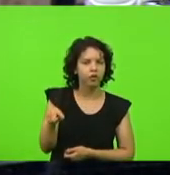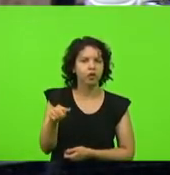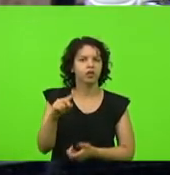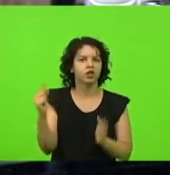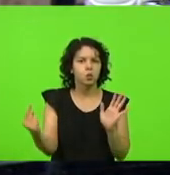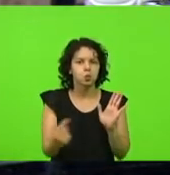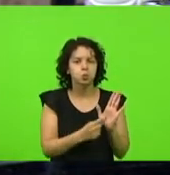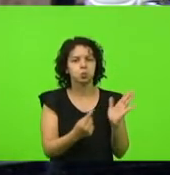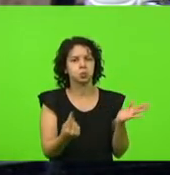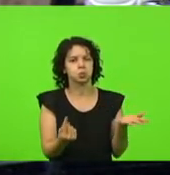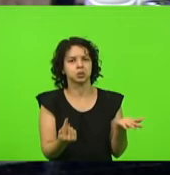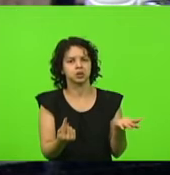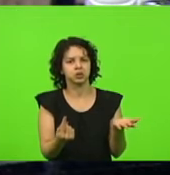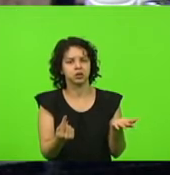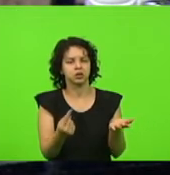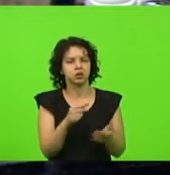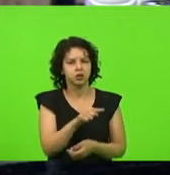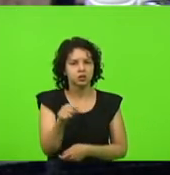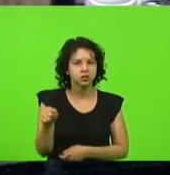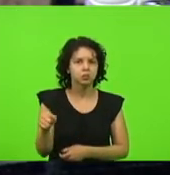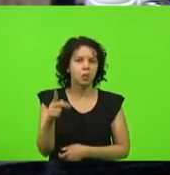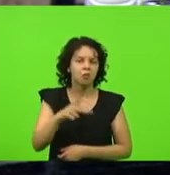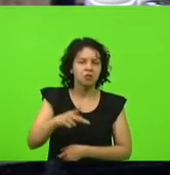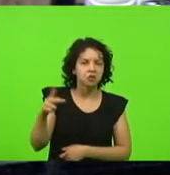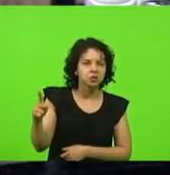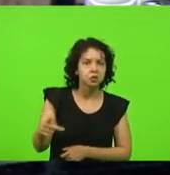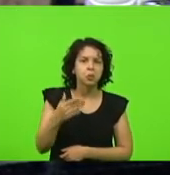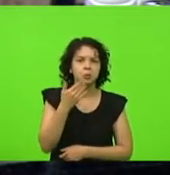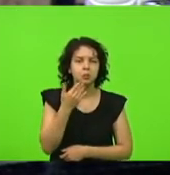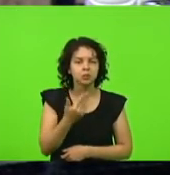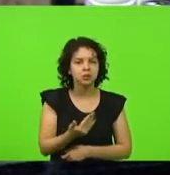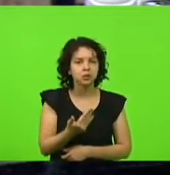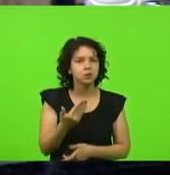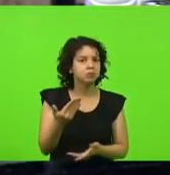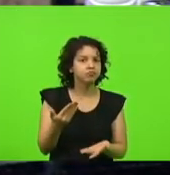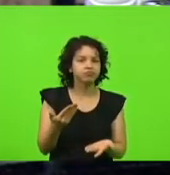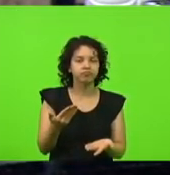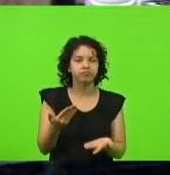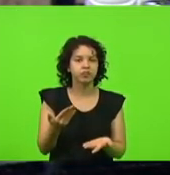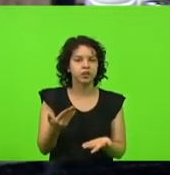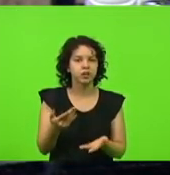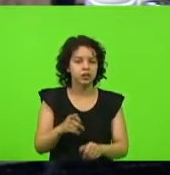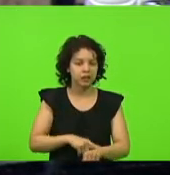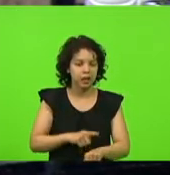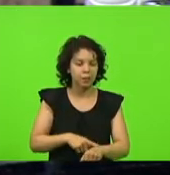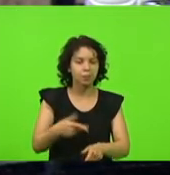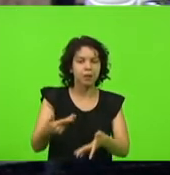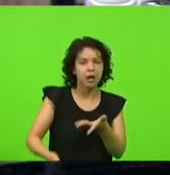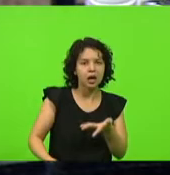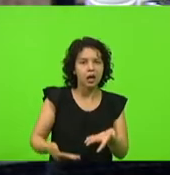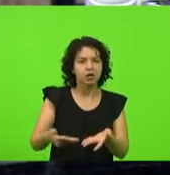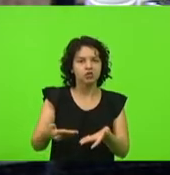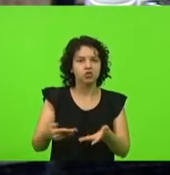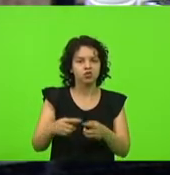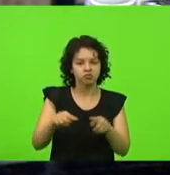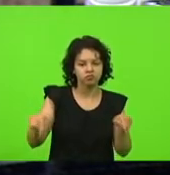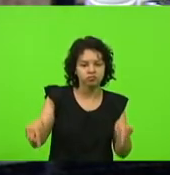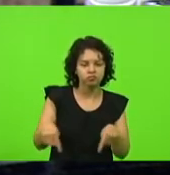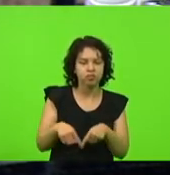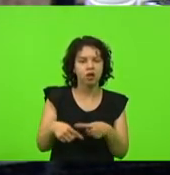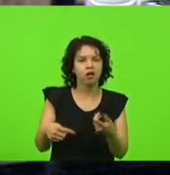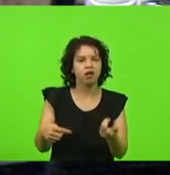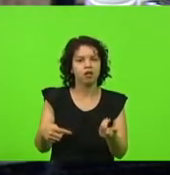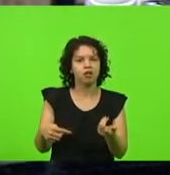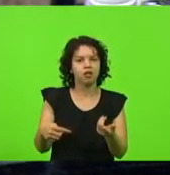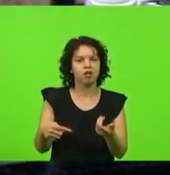denúncias, chega a mim, professores que perdem tanto tempo dentro da sala de aula ensinando porcaria para os